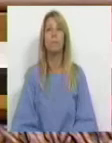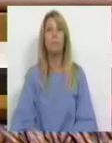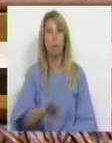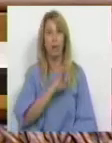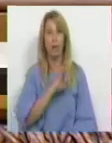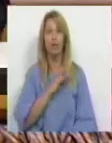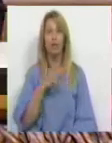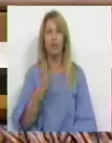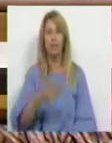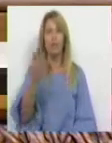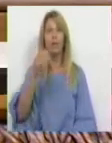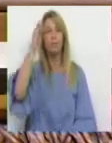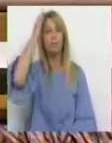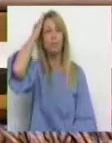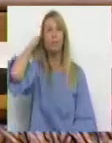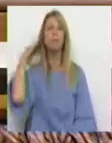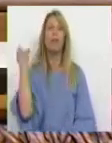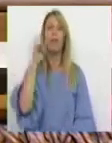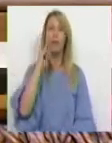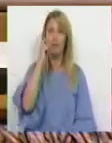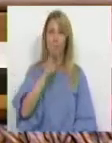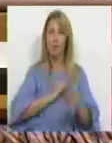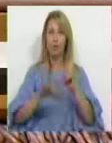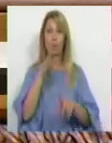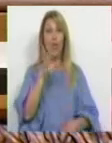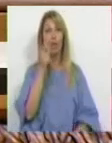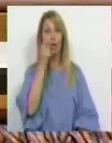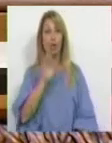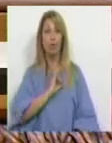Senhor Presidente, Senhoras Deputadas, Senhores Deputados,